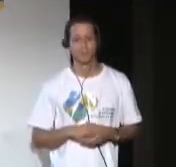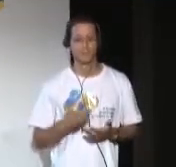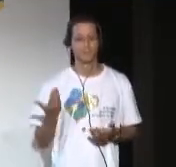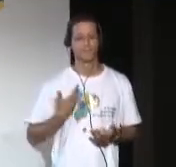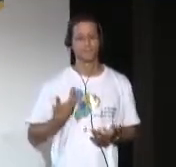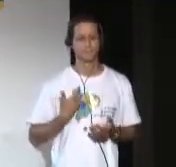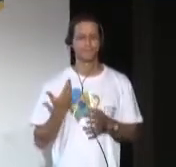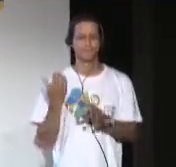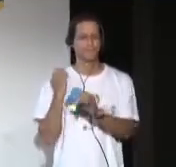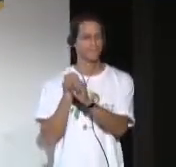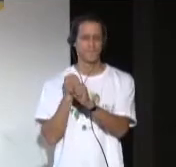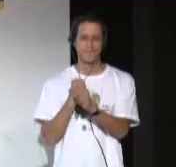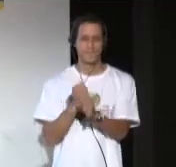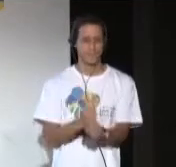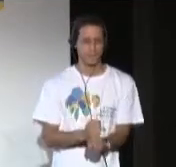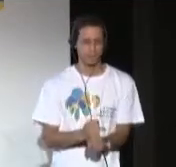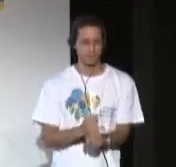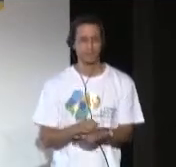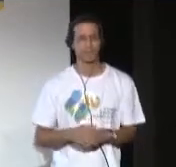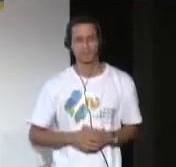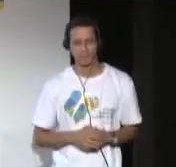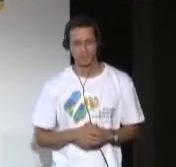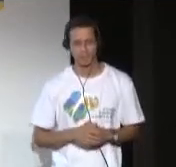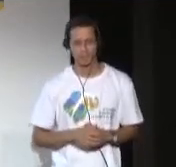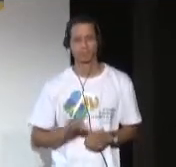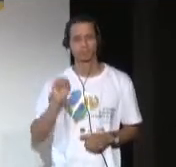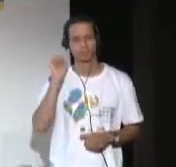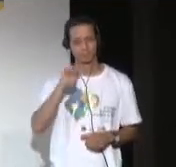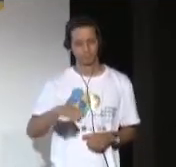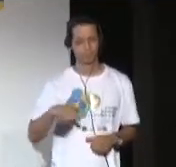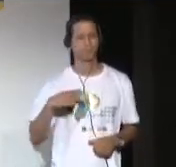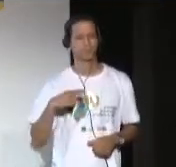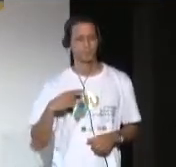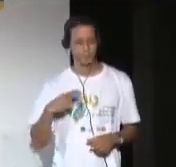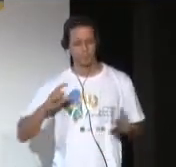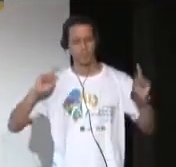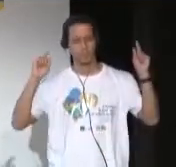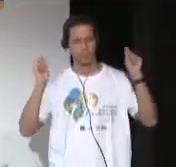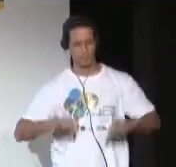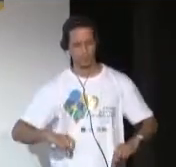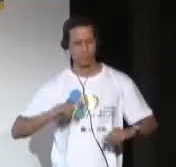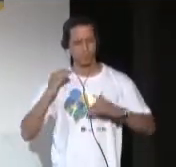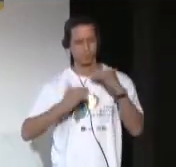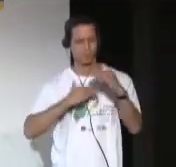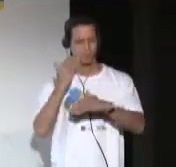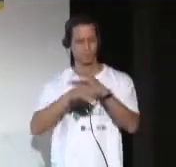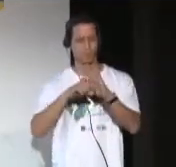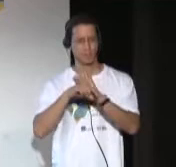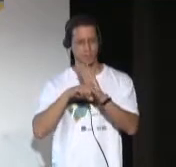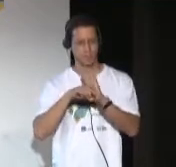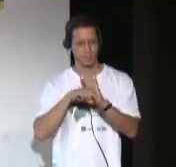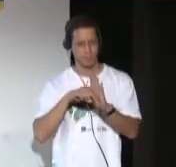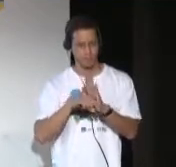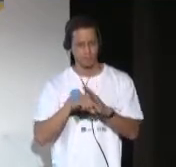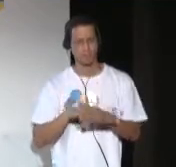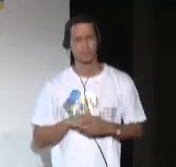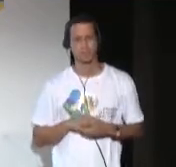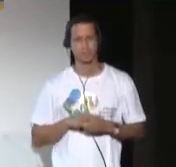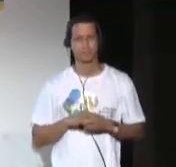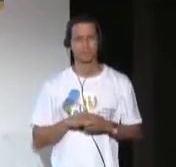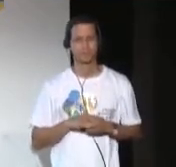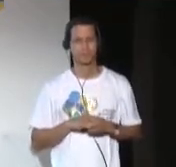que consegue pensar em perguntas para nossas avaliações nacionais. Mas a gente ainda está atrelado a Cambridge por um